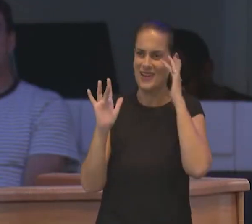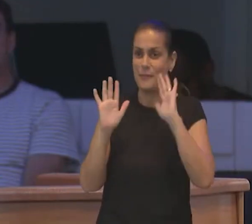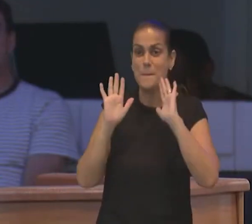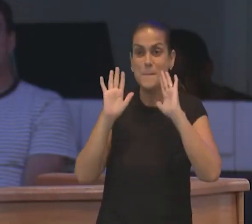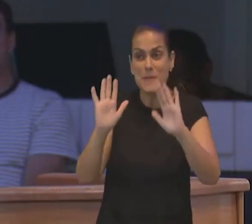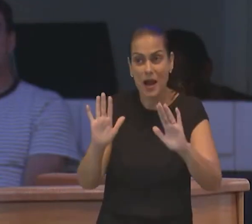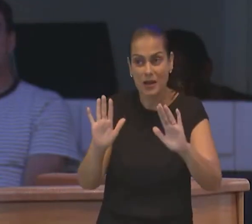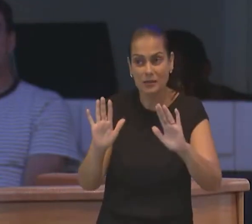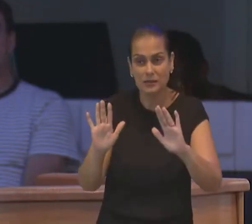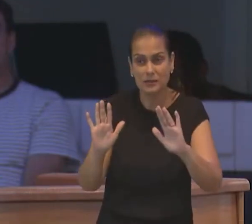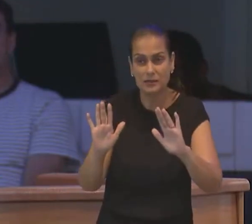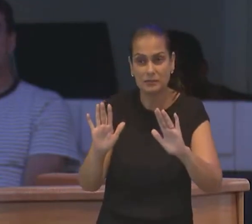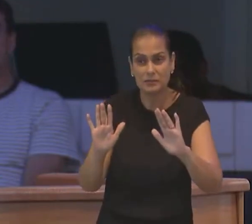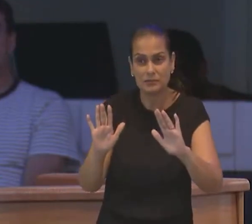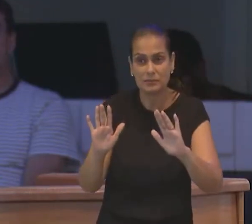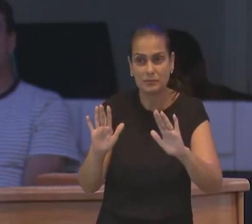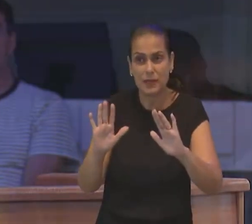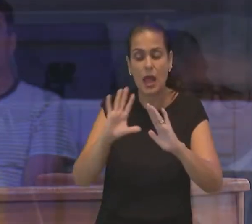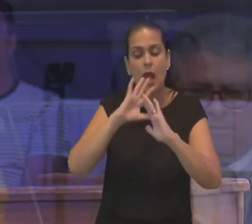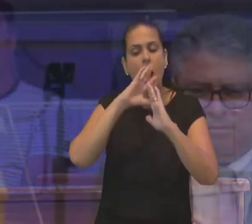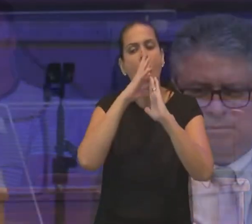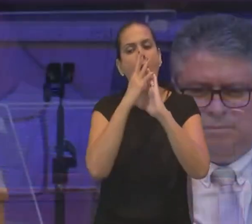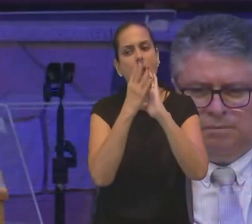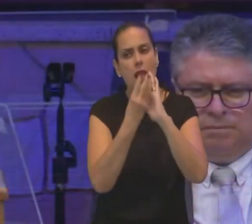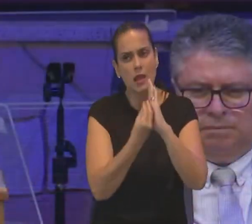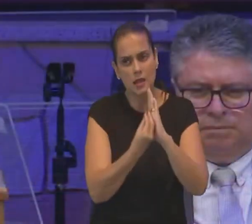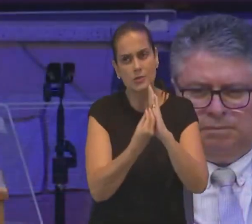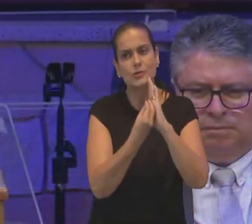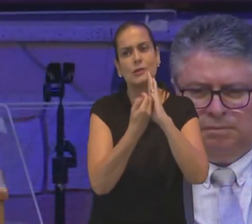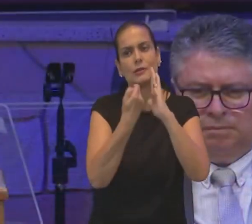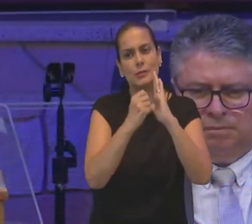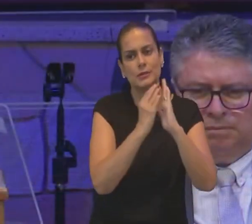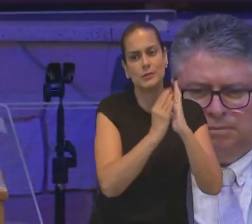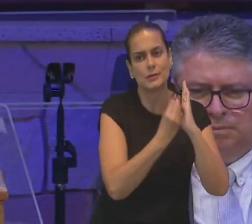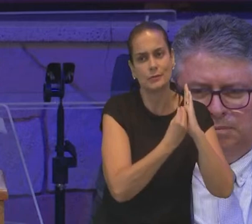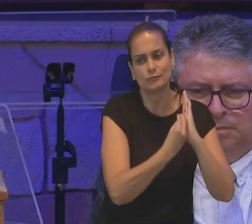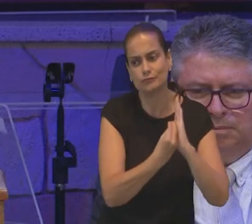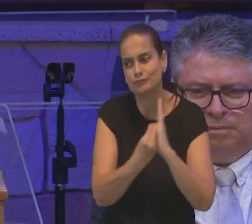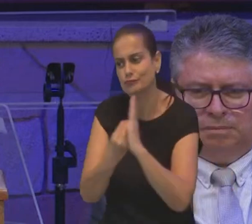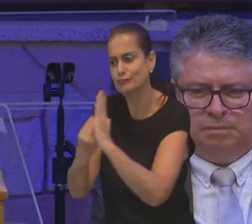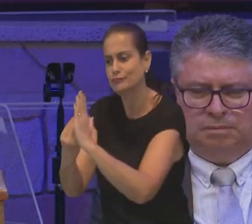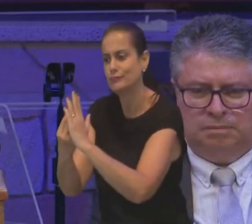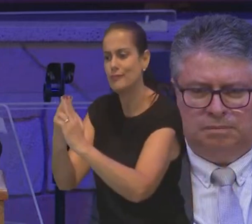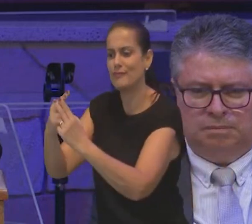isso, a igreja precisa entrar dentro do presídio.